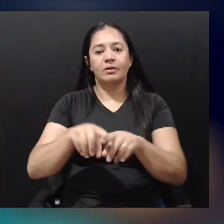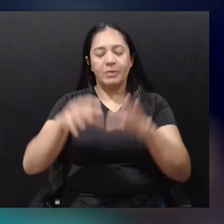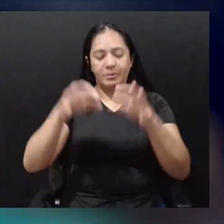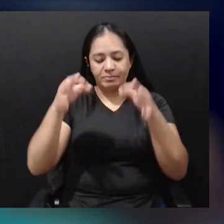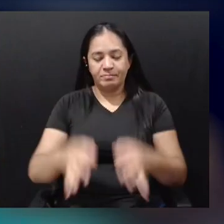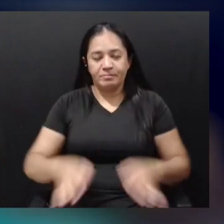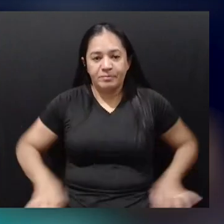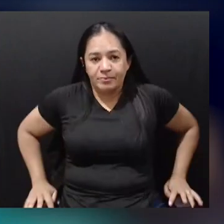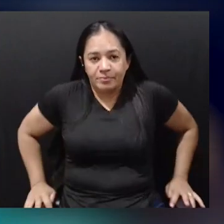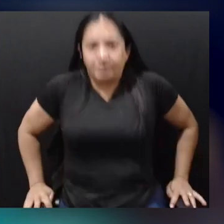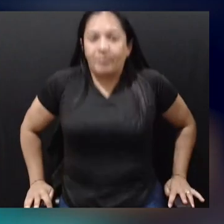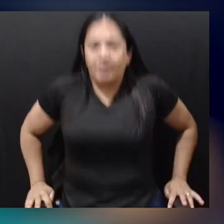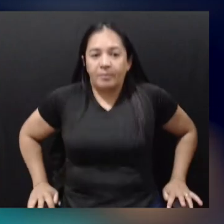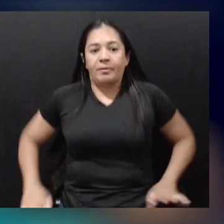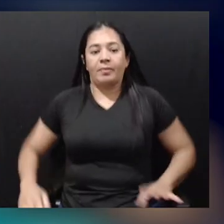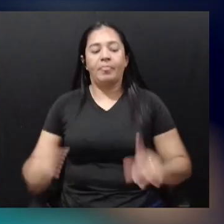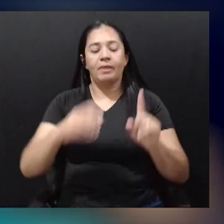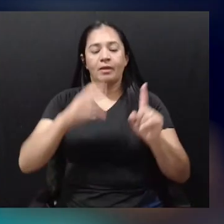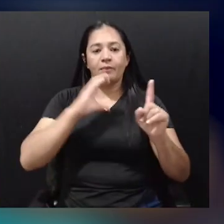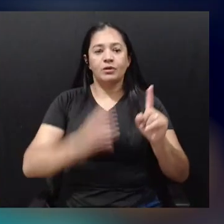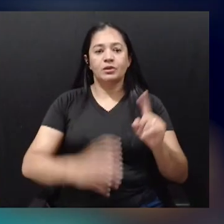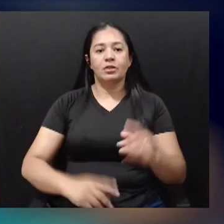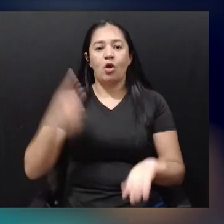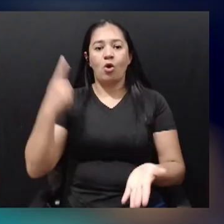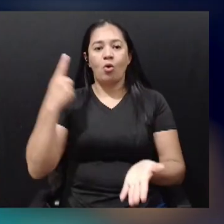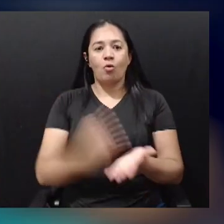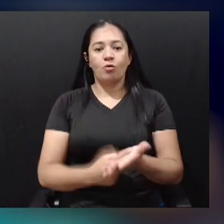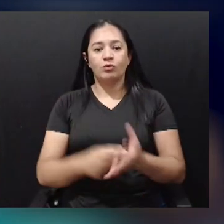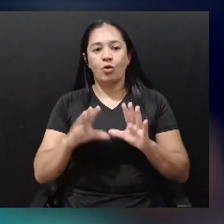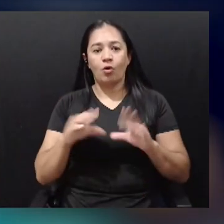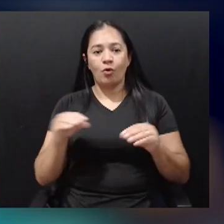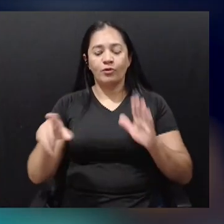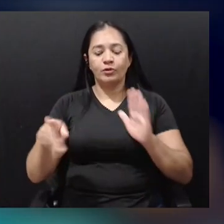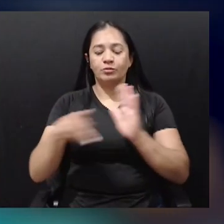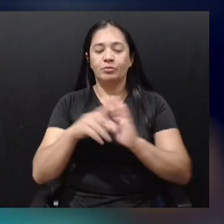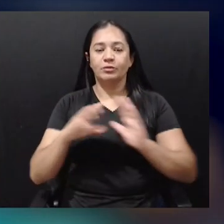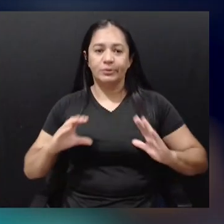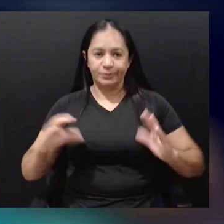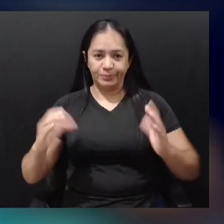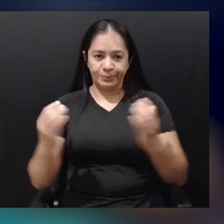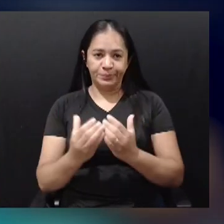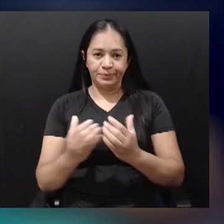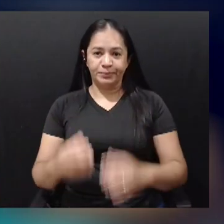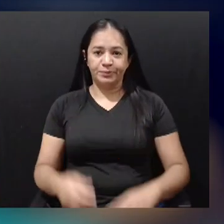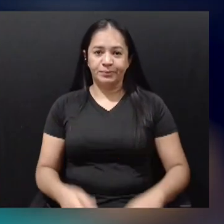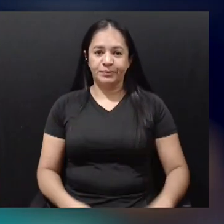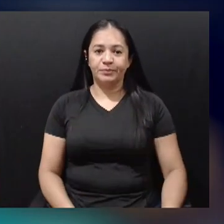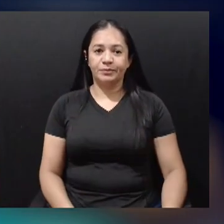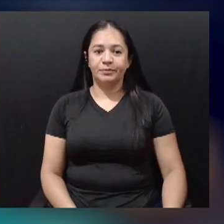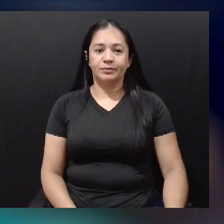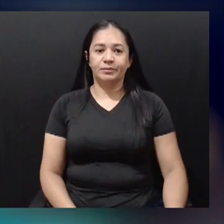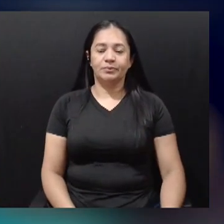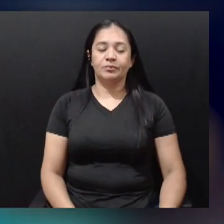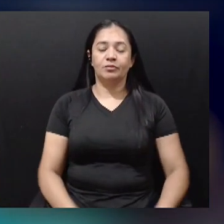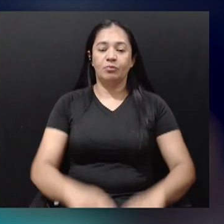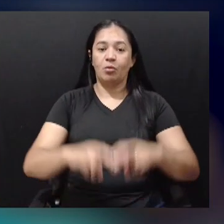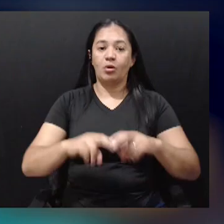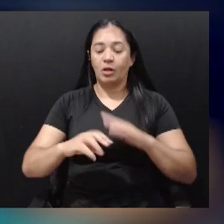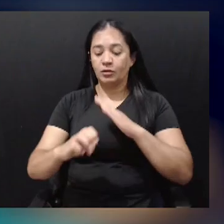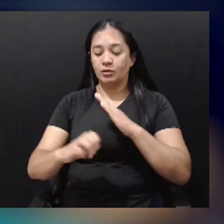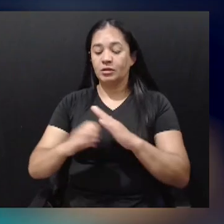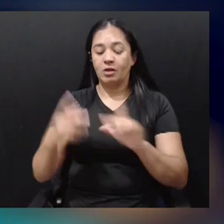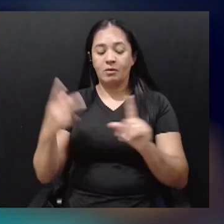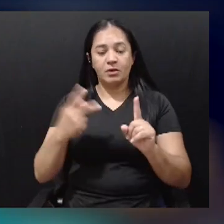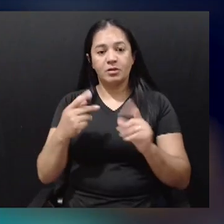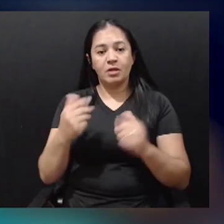cidadão comprometido com o bem-estar da comunidade. Por meio de sua empresa, apoia e mantém